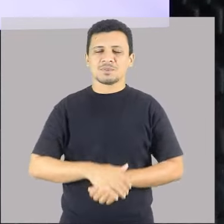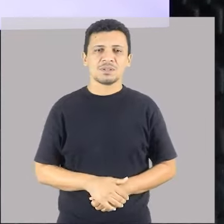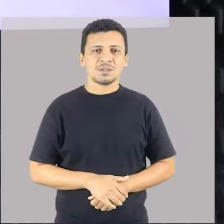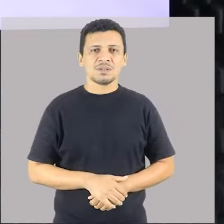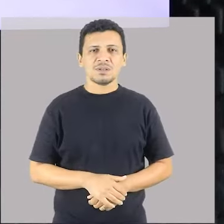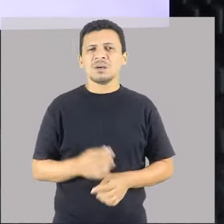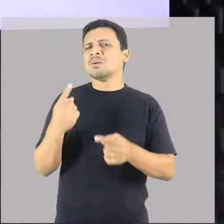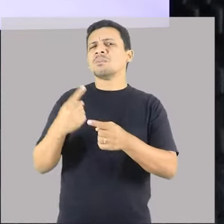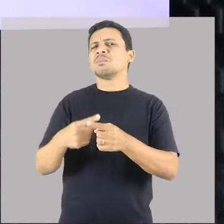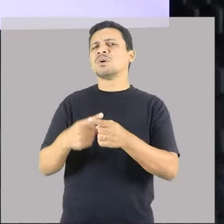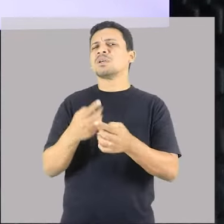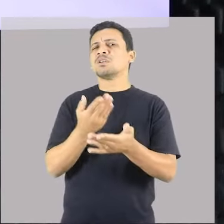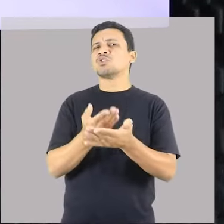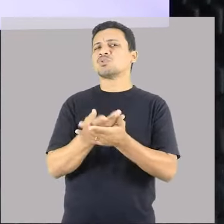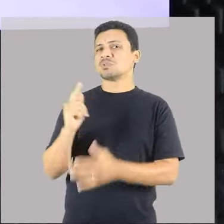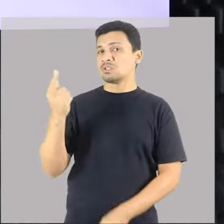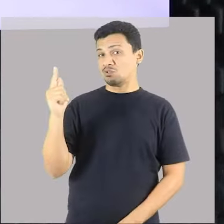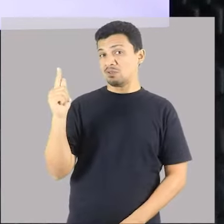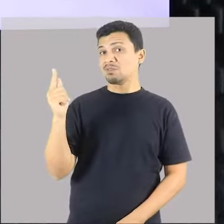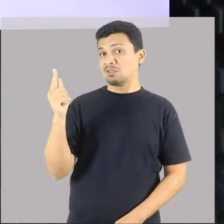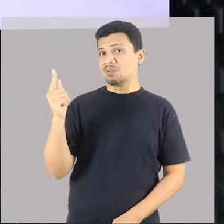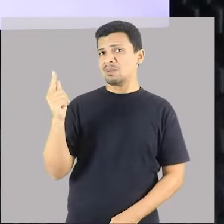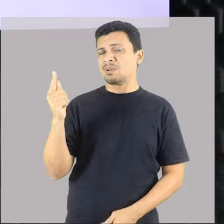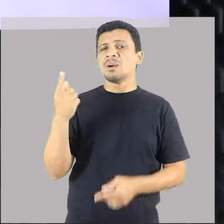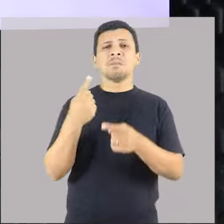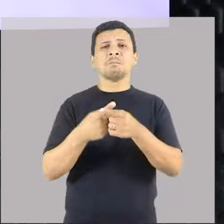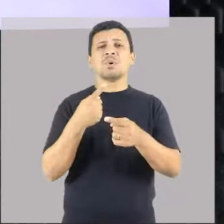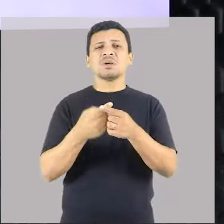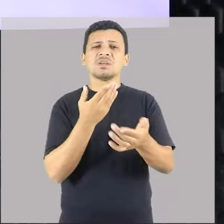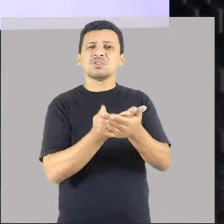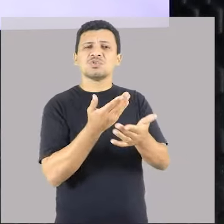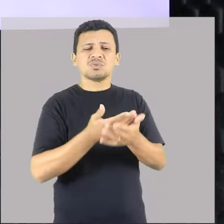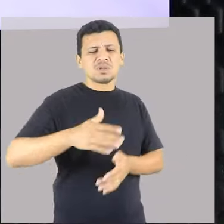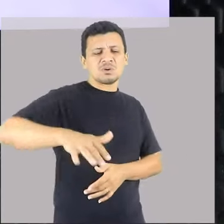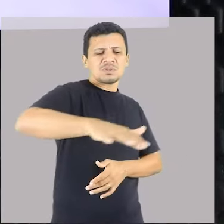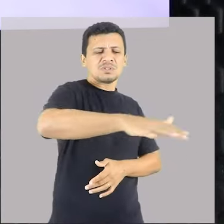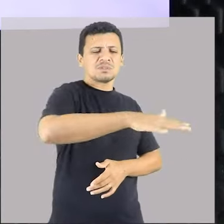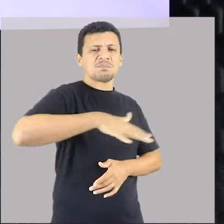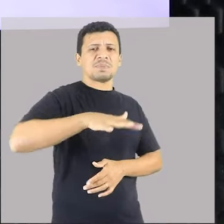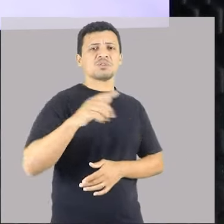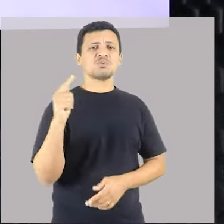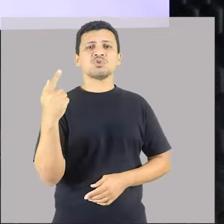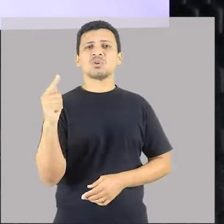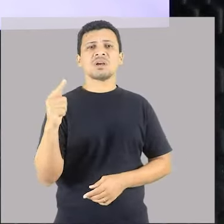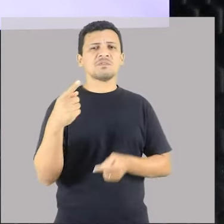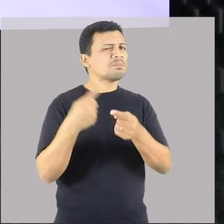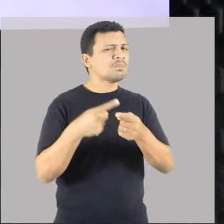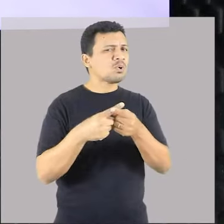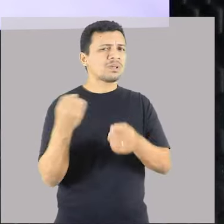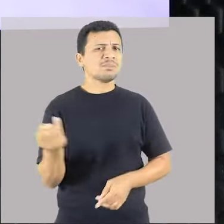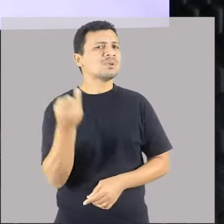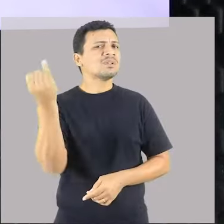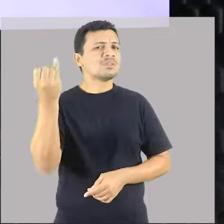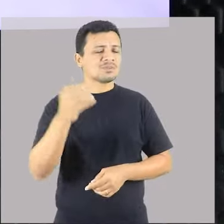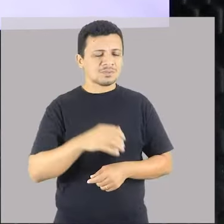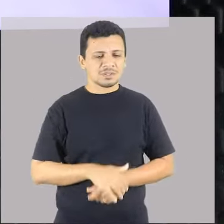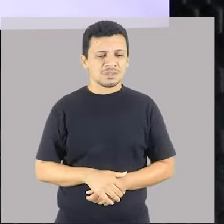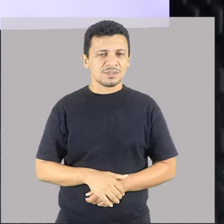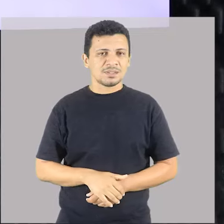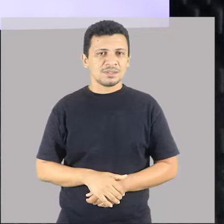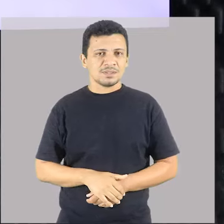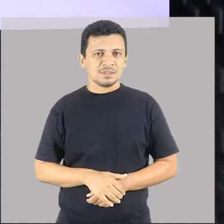Por que que a gente estuda na geografia Por que que a gente estuda estuda o espaço geográfico o que que ele serve pra gente na prática Ora para que que a